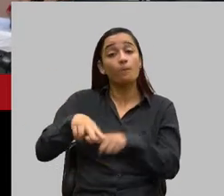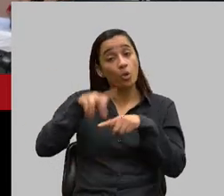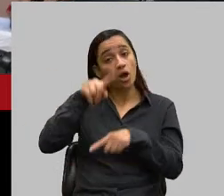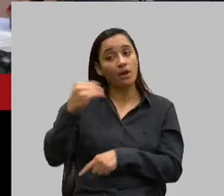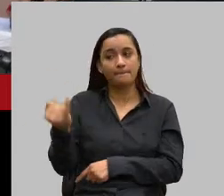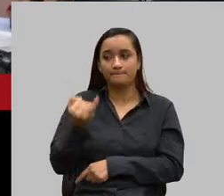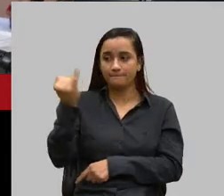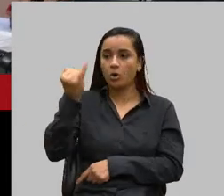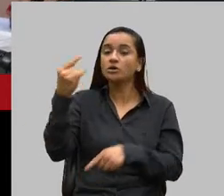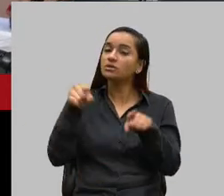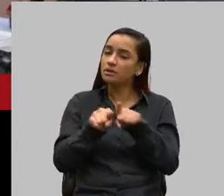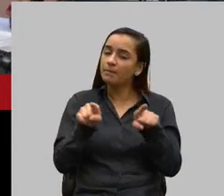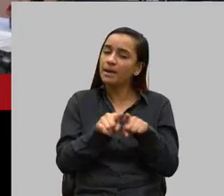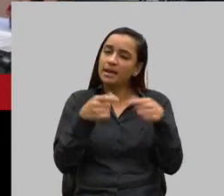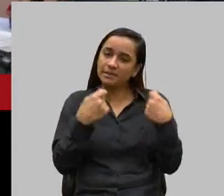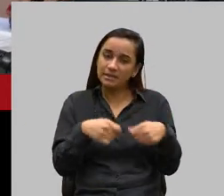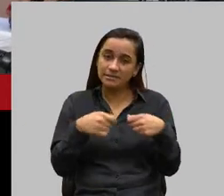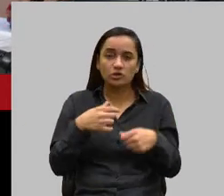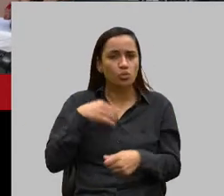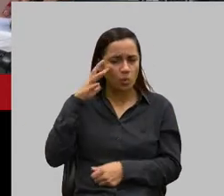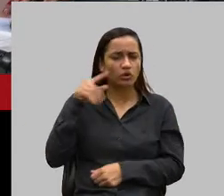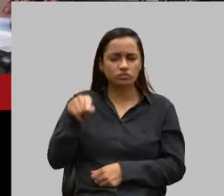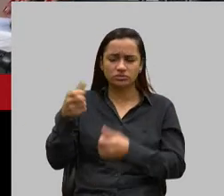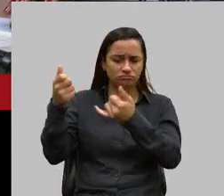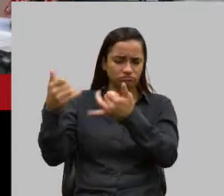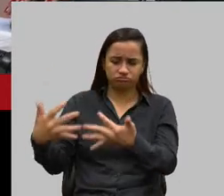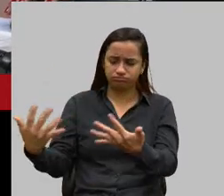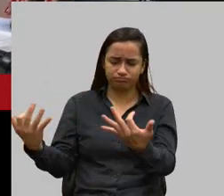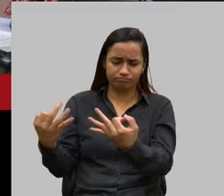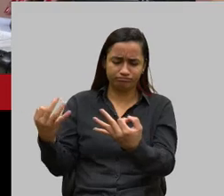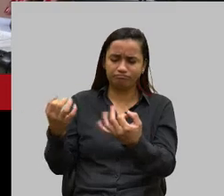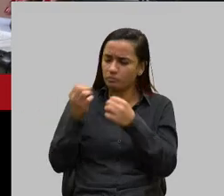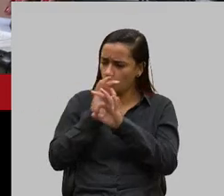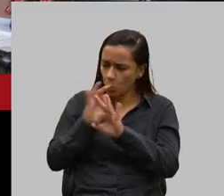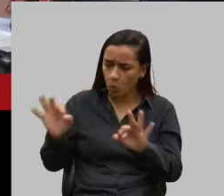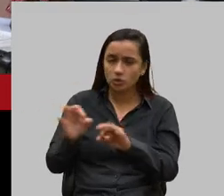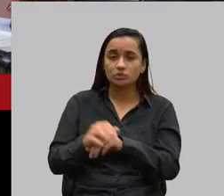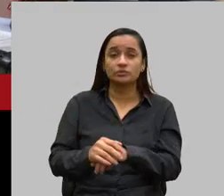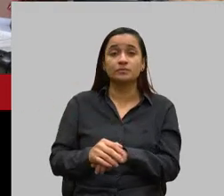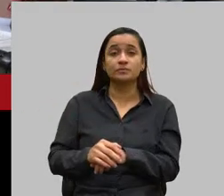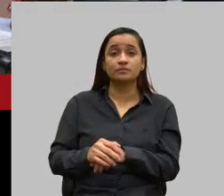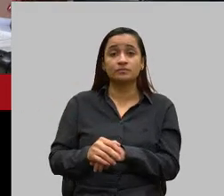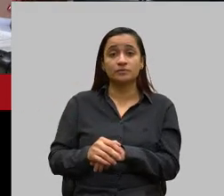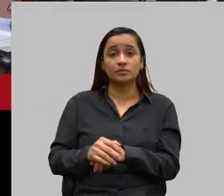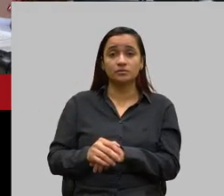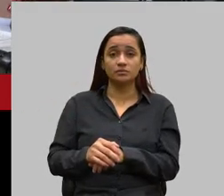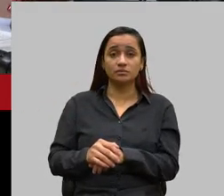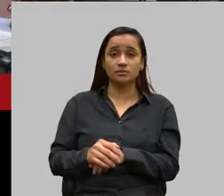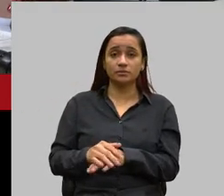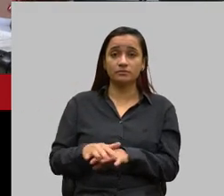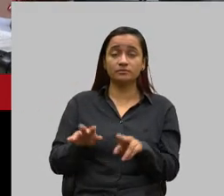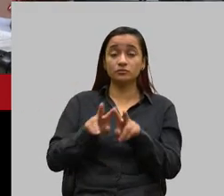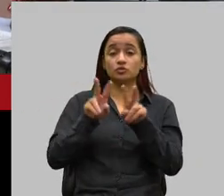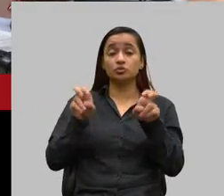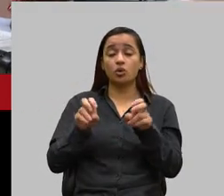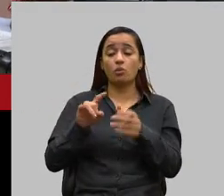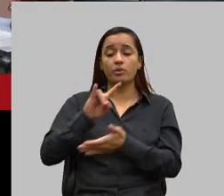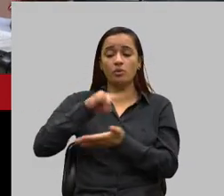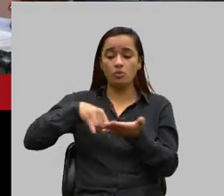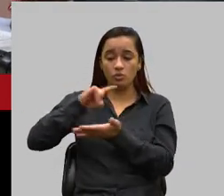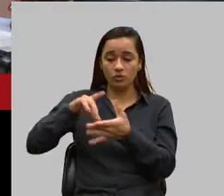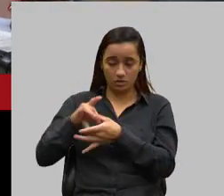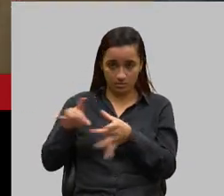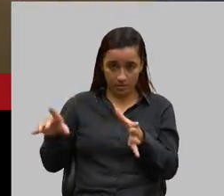Realmente acho que a fala do senhor é muito feliz nisso eh com relação à regularização fundiária a sede